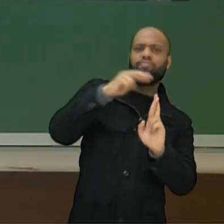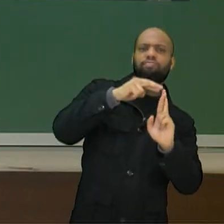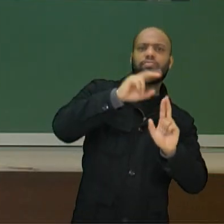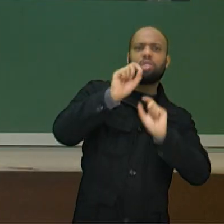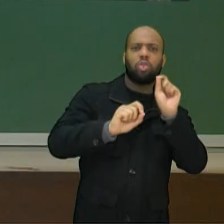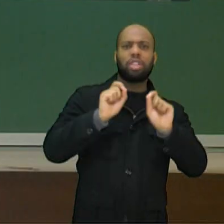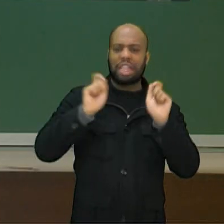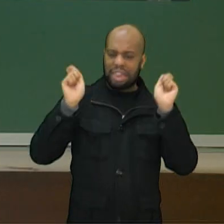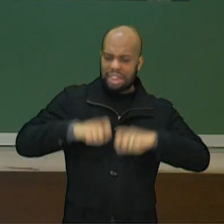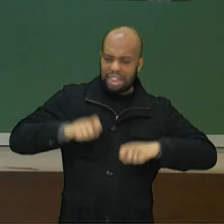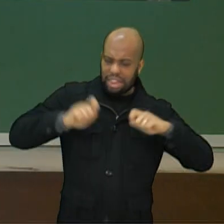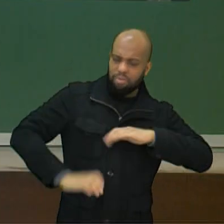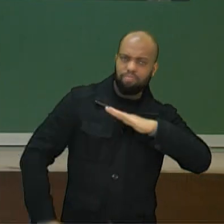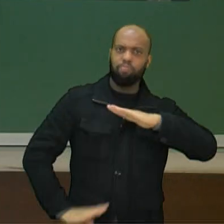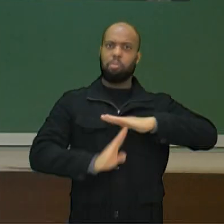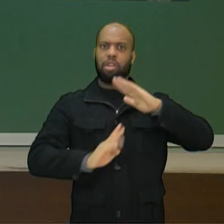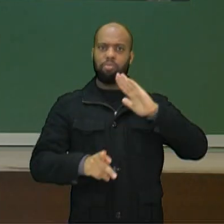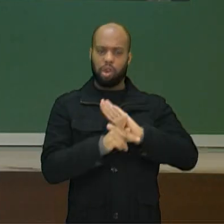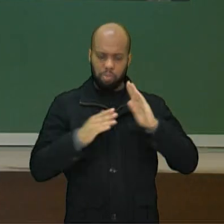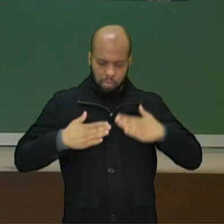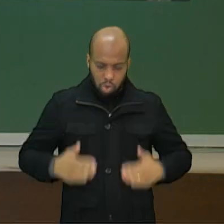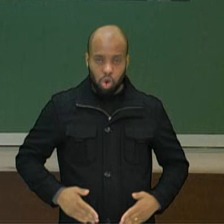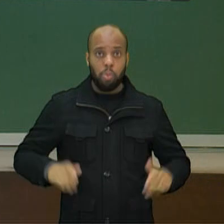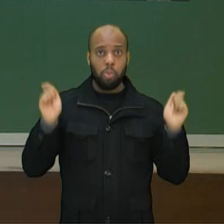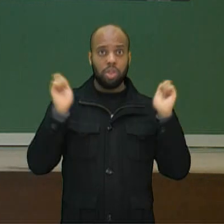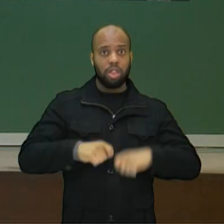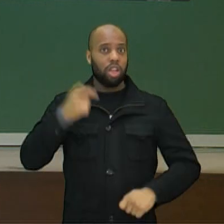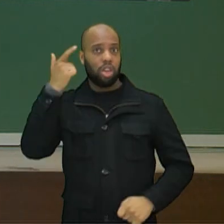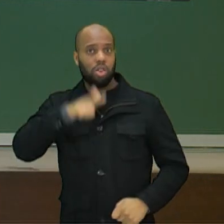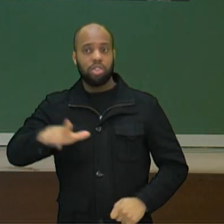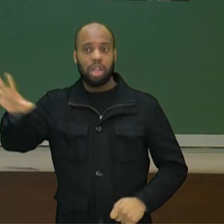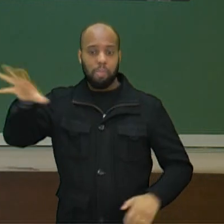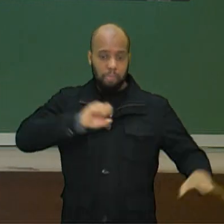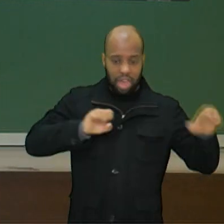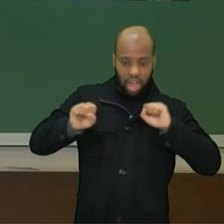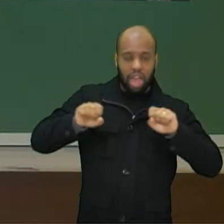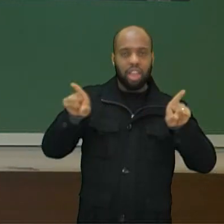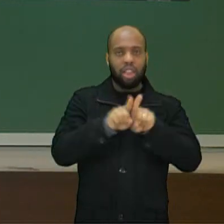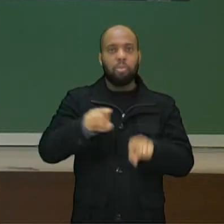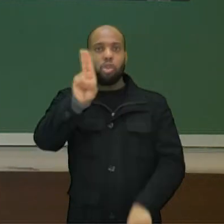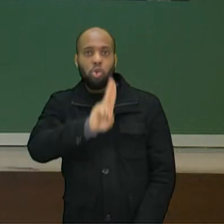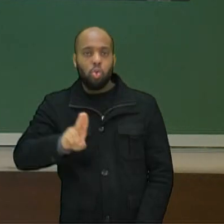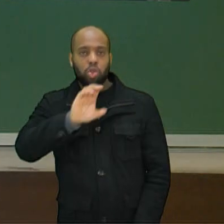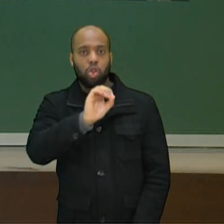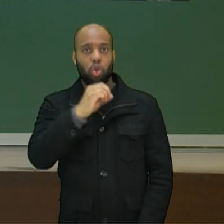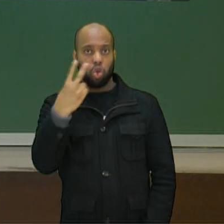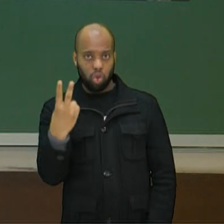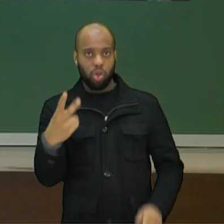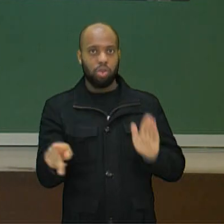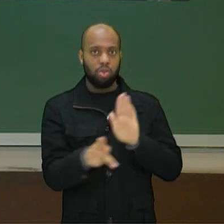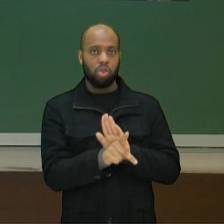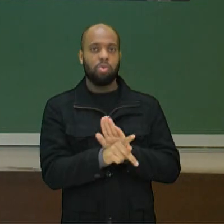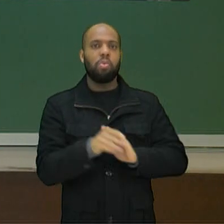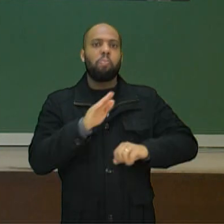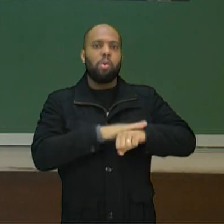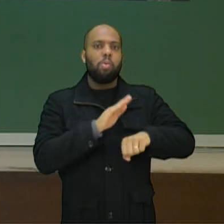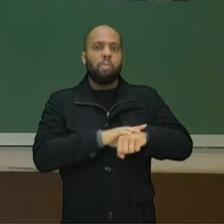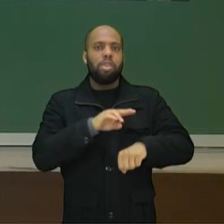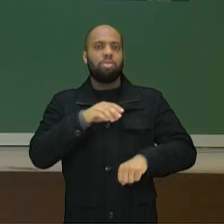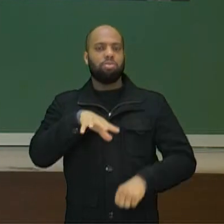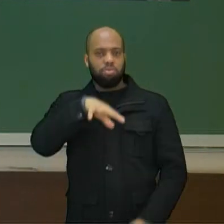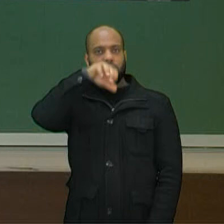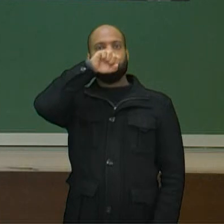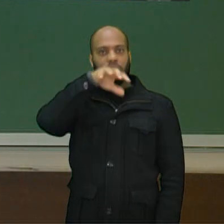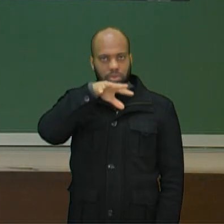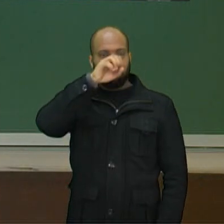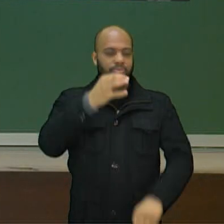capacidade máxima que o nosso organismo tem de captar, transportar e utilizar esse oxigênio na respiração